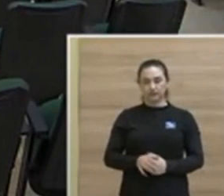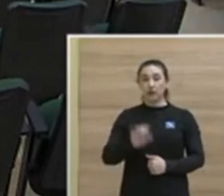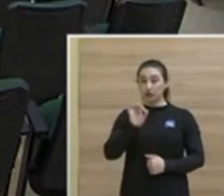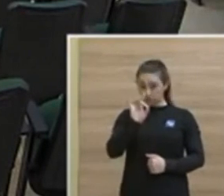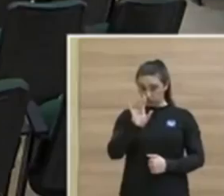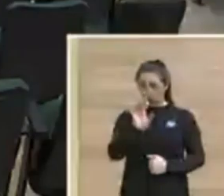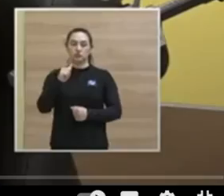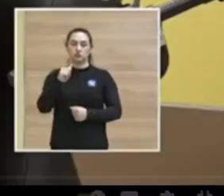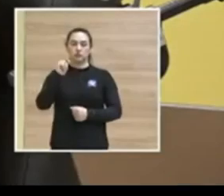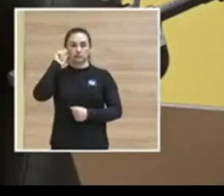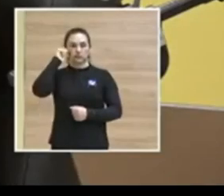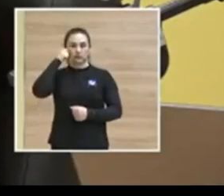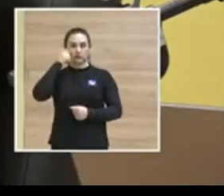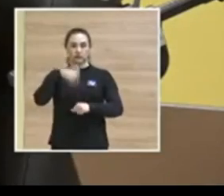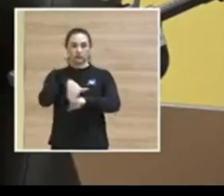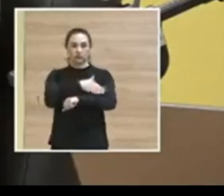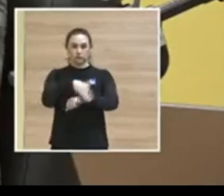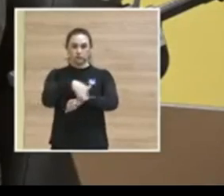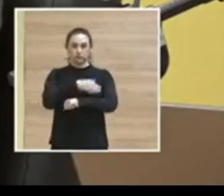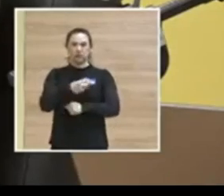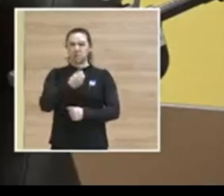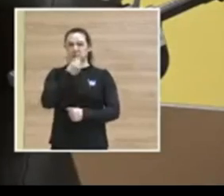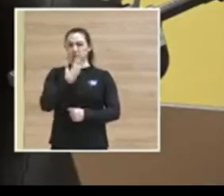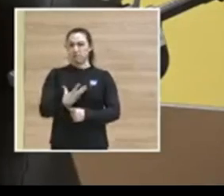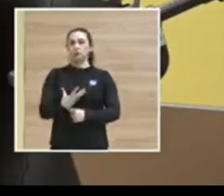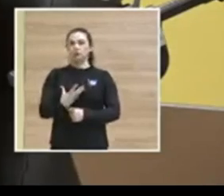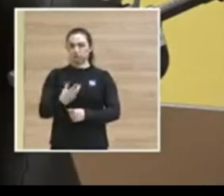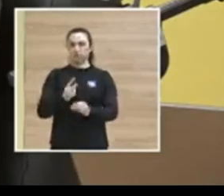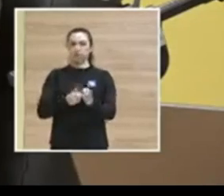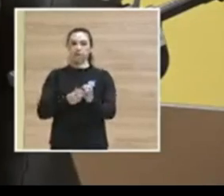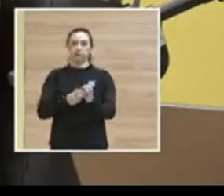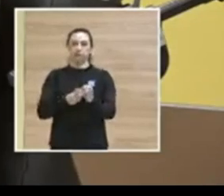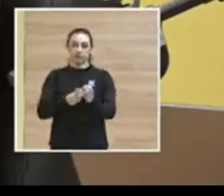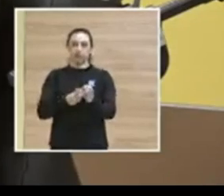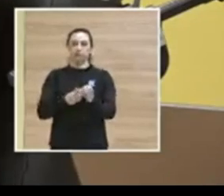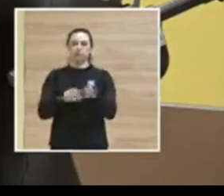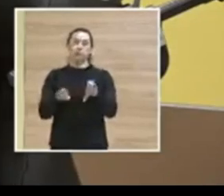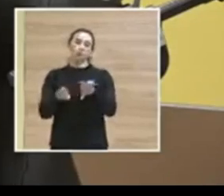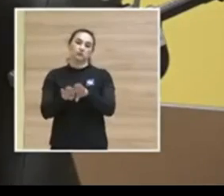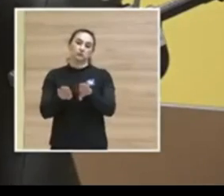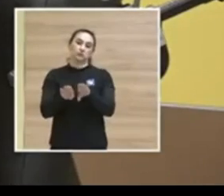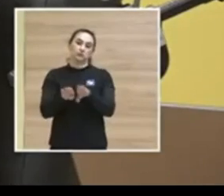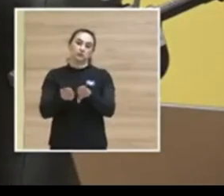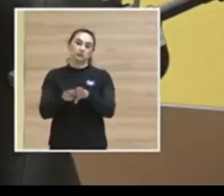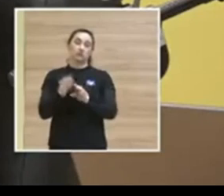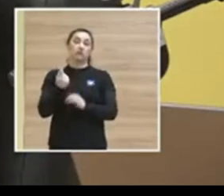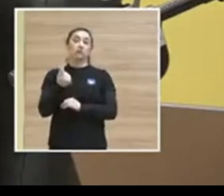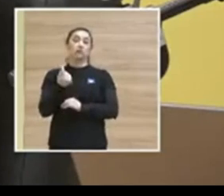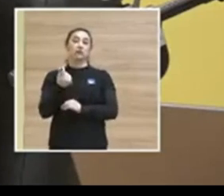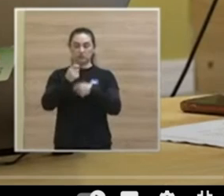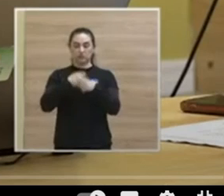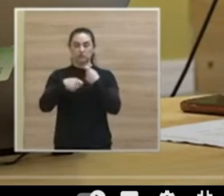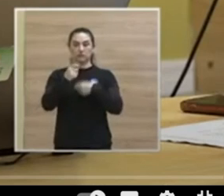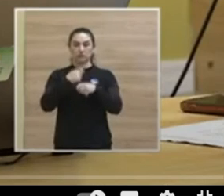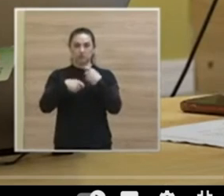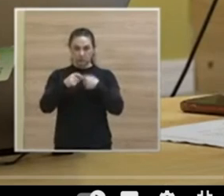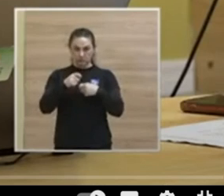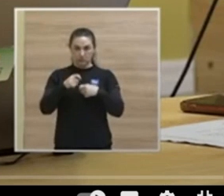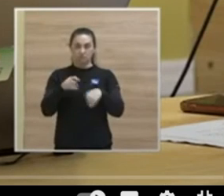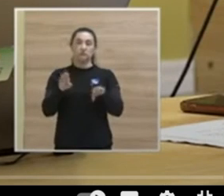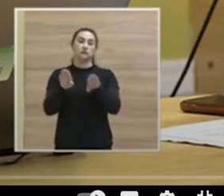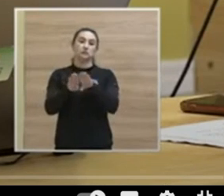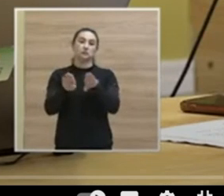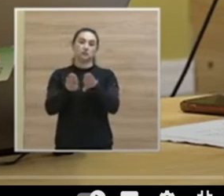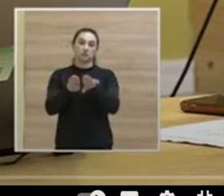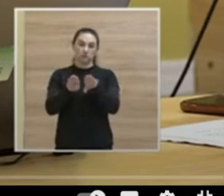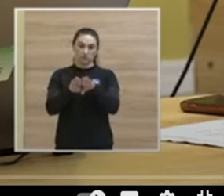570 mil segundo o projeto os valores serão utilizados no desenvolvimento de diversas ações da Secretaria Municipal